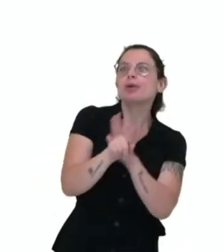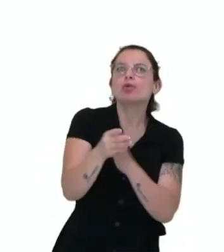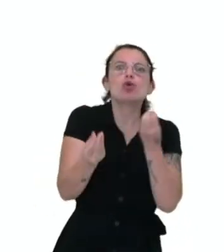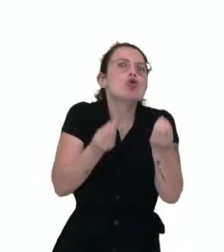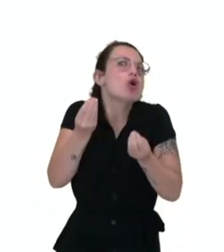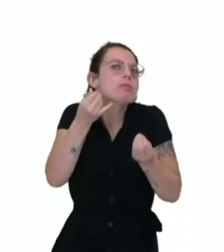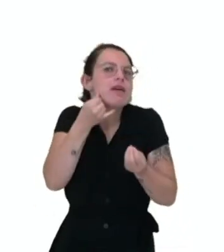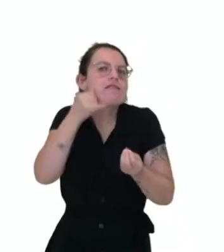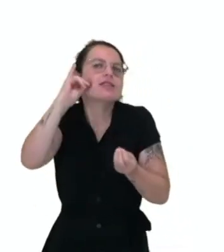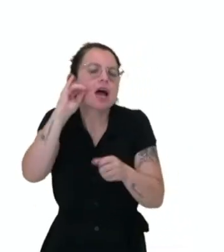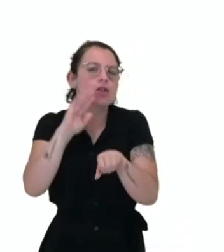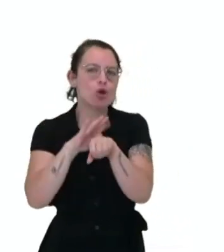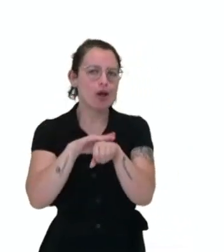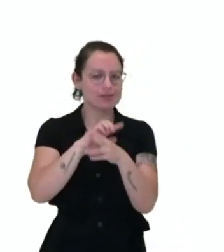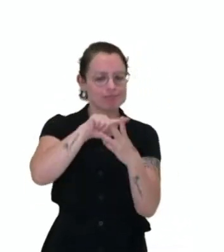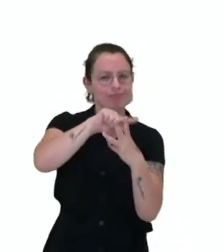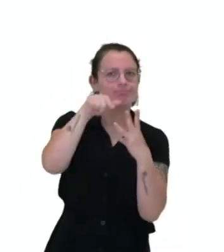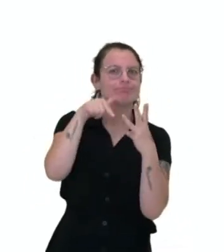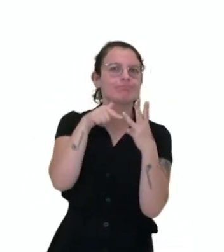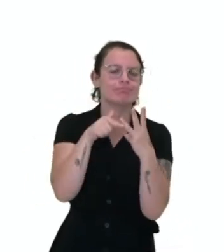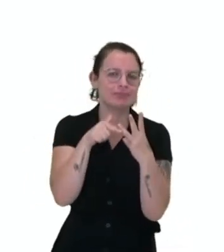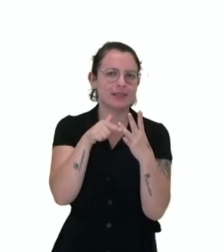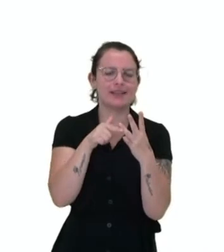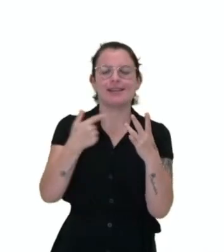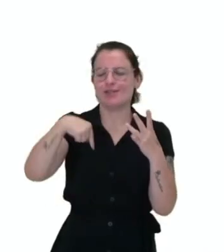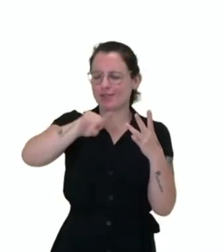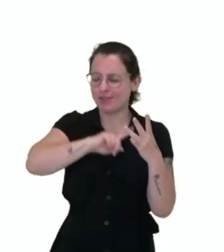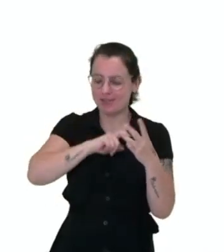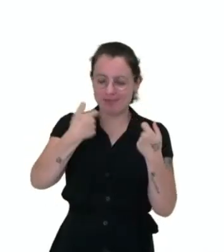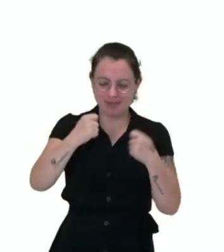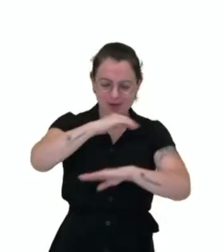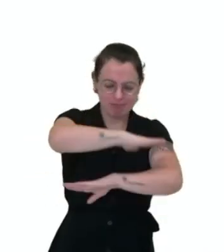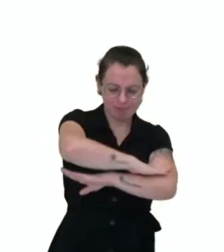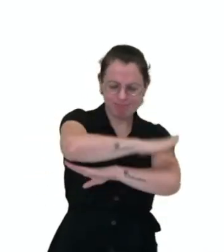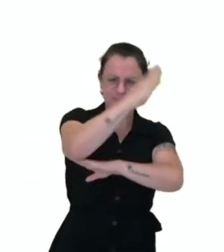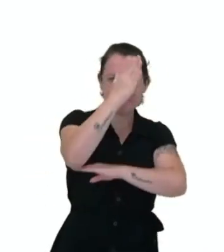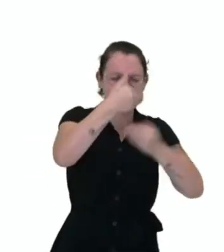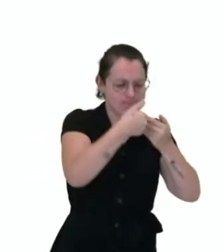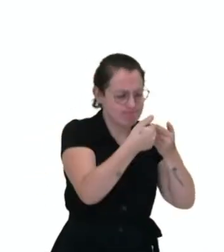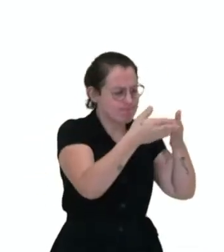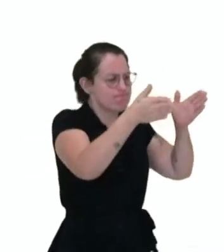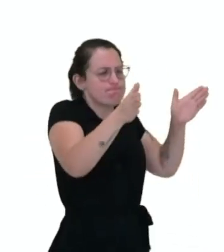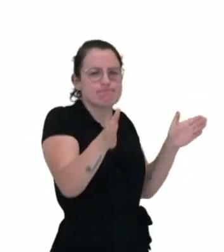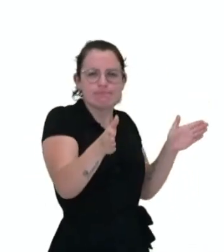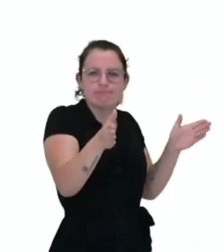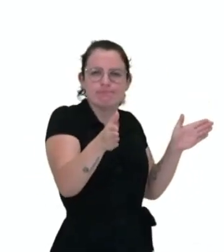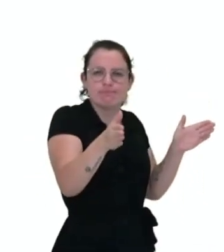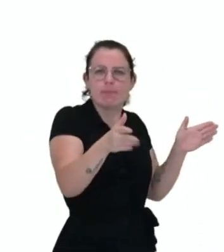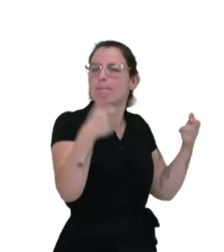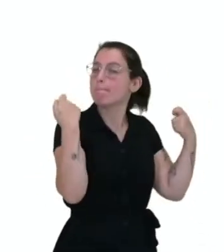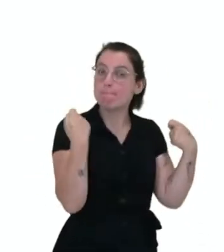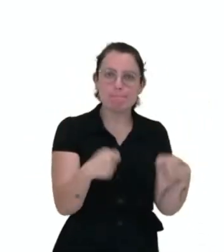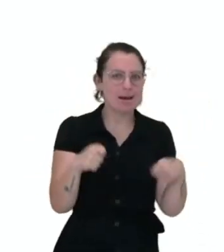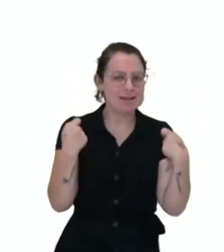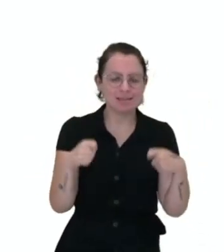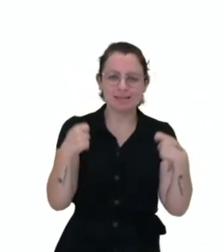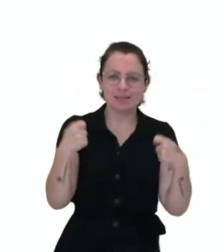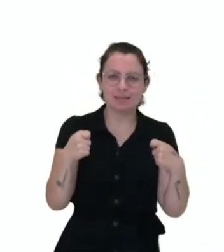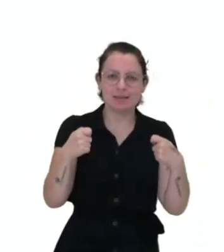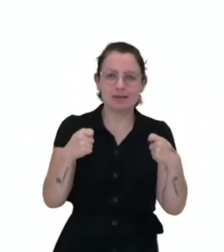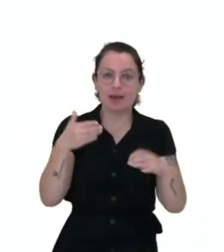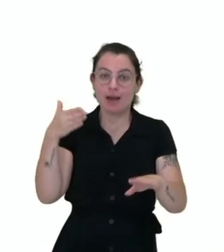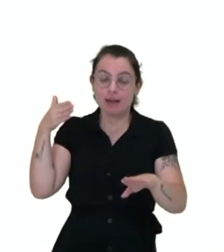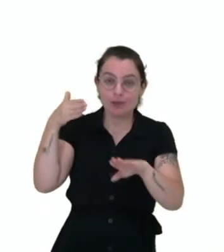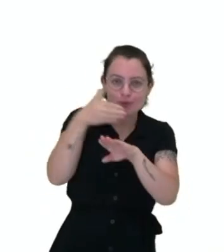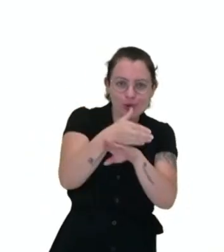prevenção para manter os ambientes arejados? Então, entrou na sala de aula, abre as janelas. Entrou no